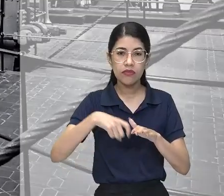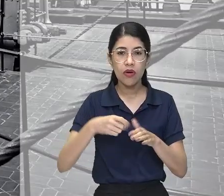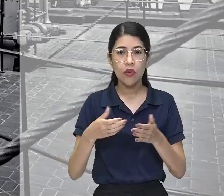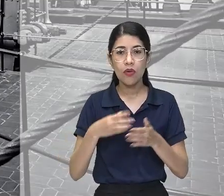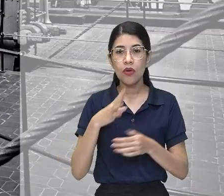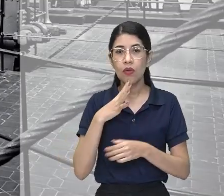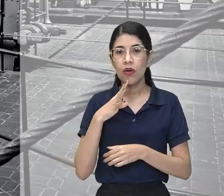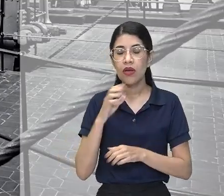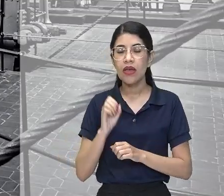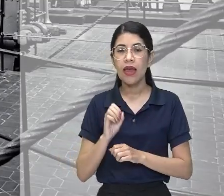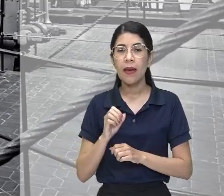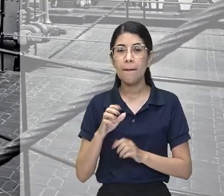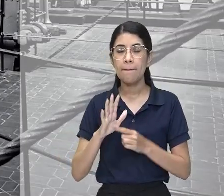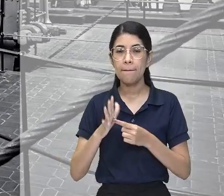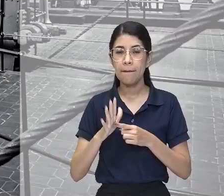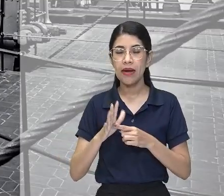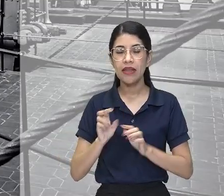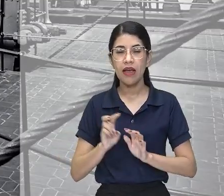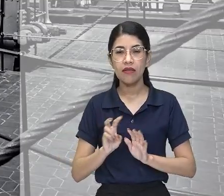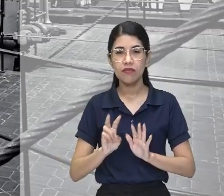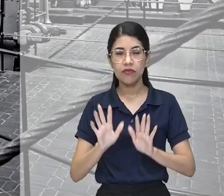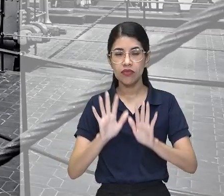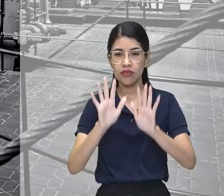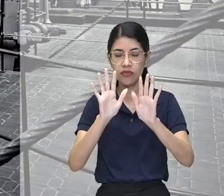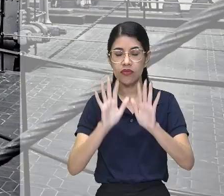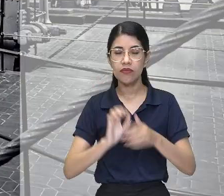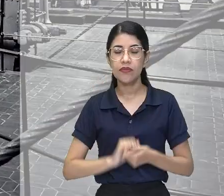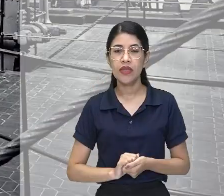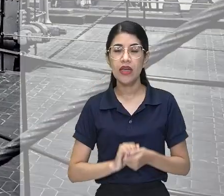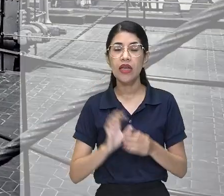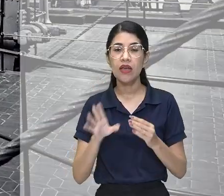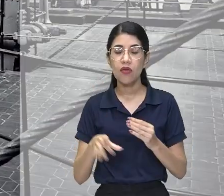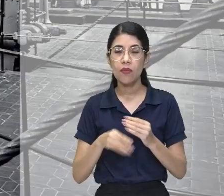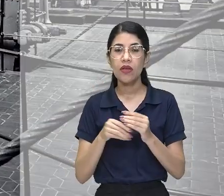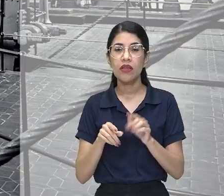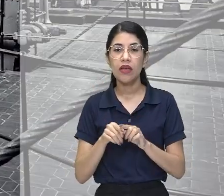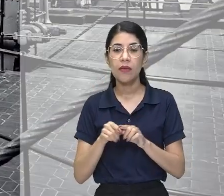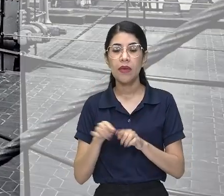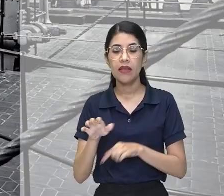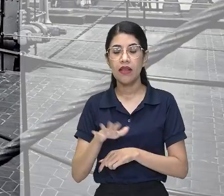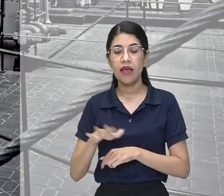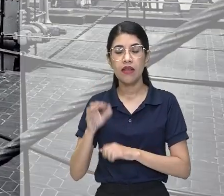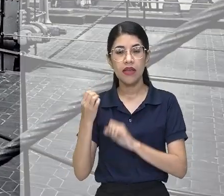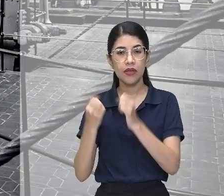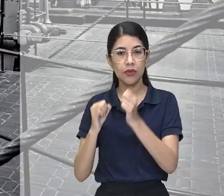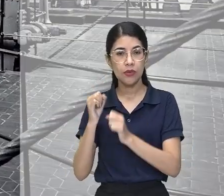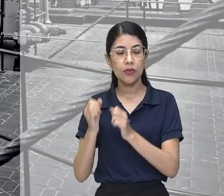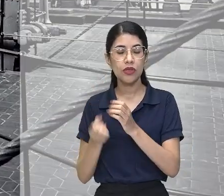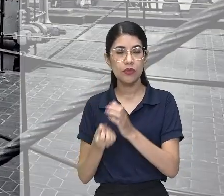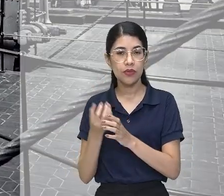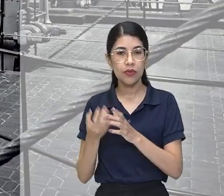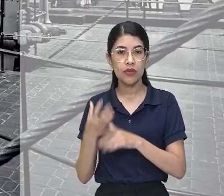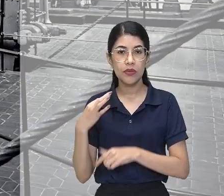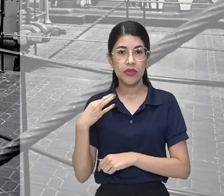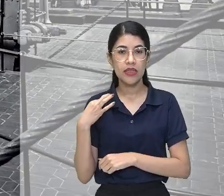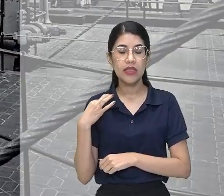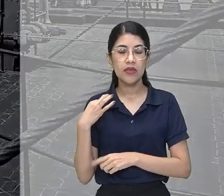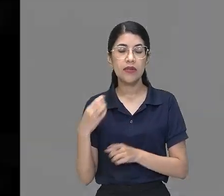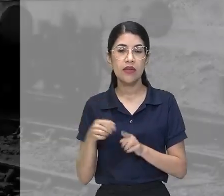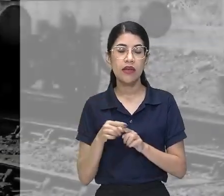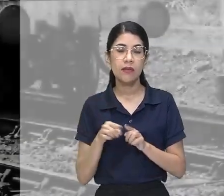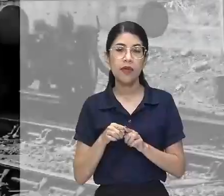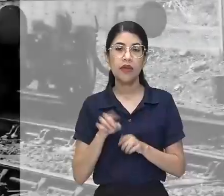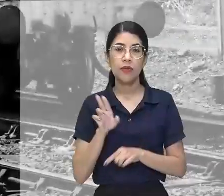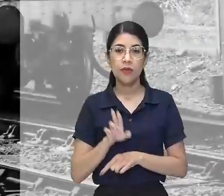como máquina a vapor, e elas foram incorporadas nas indústrias têxteis, ou seja, indústrias de tecidos e